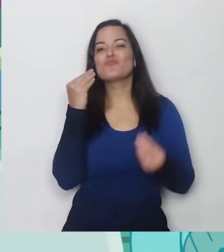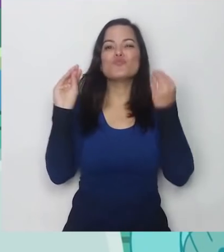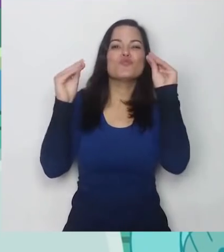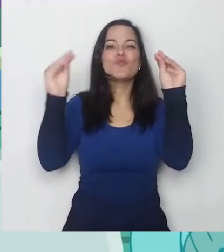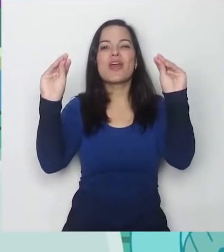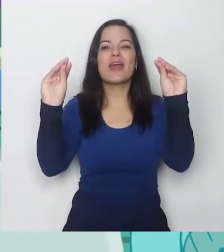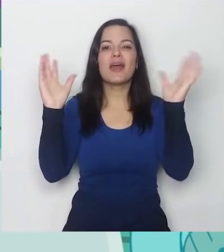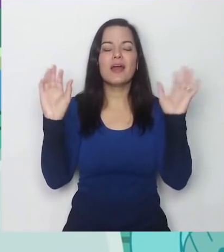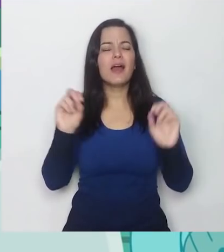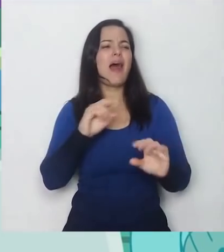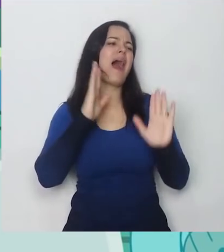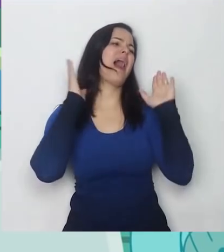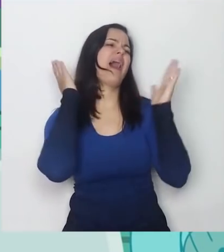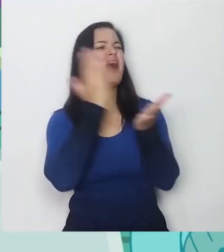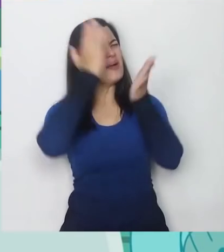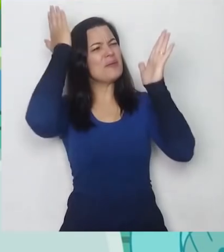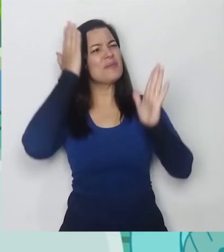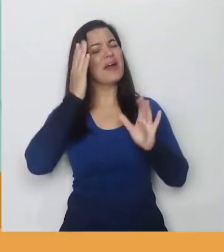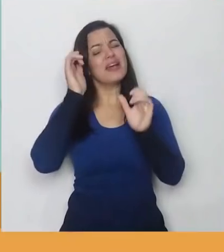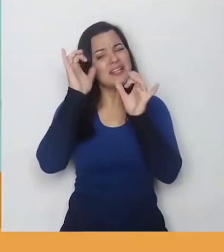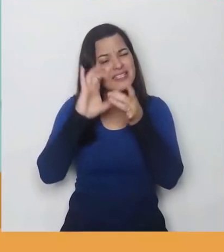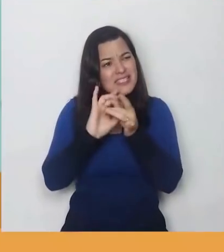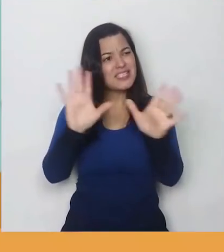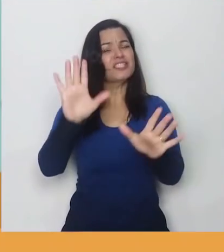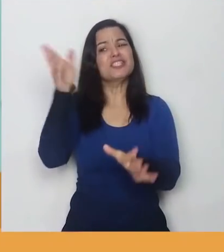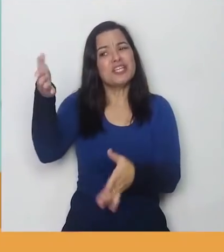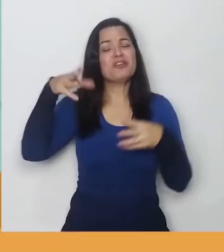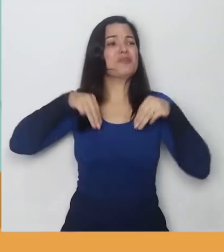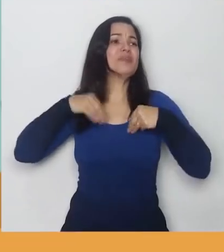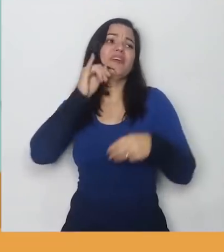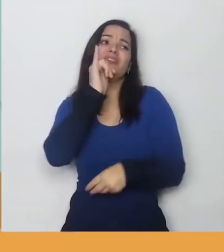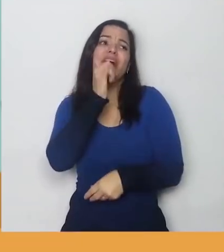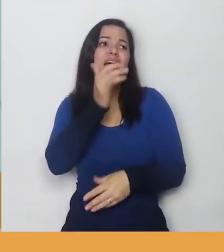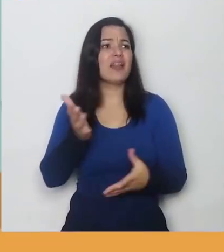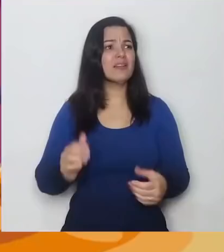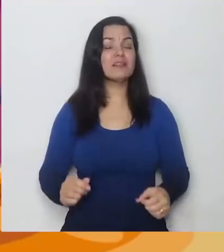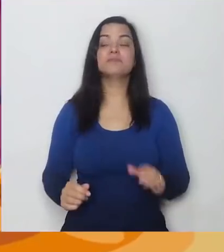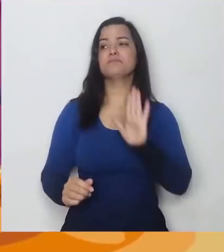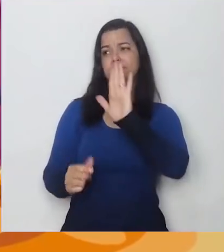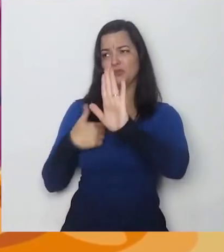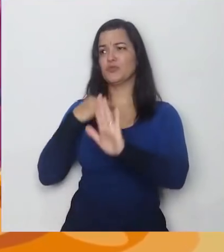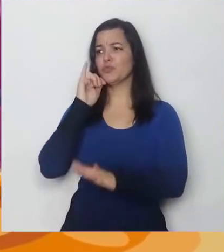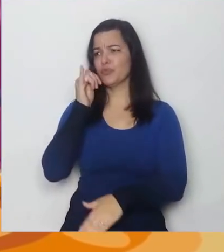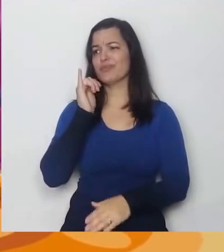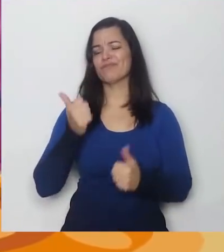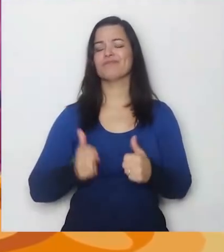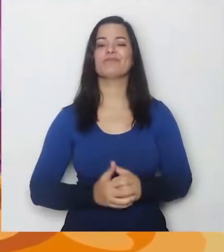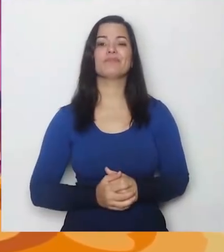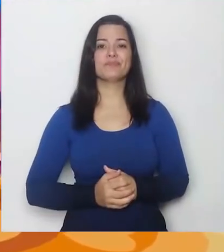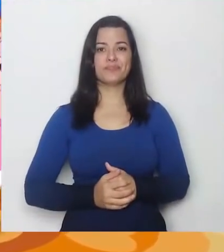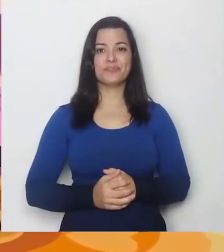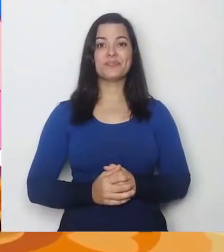Ai, deixa a Mika falar! Eu vou contar pra vocês.